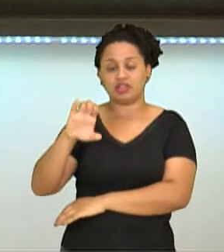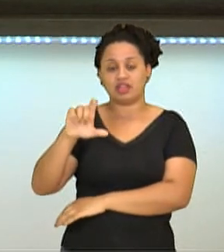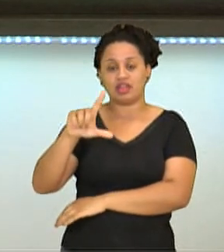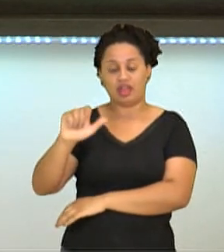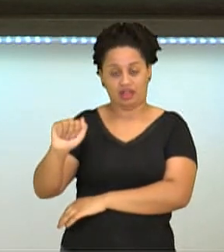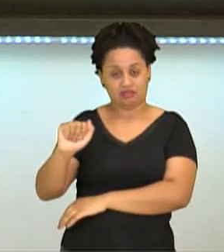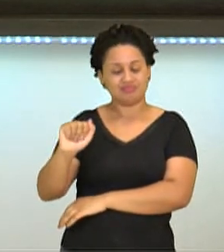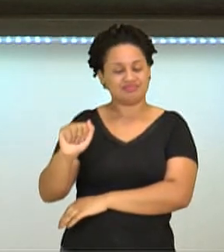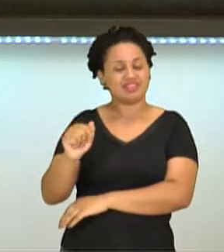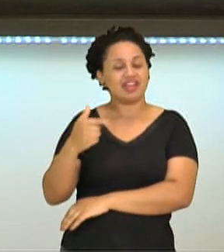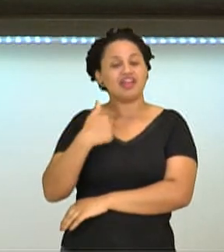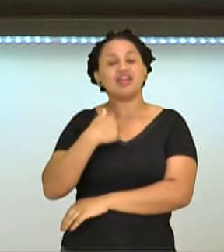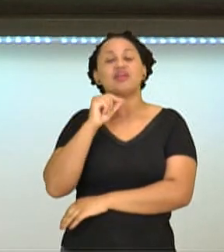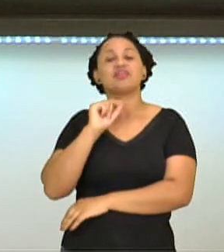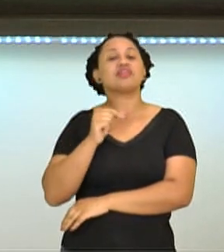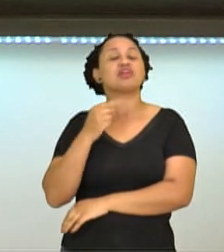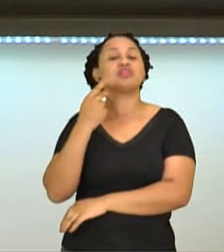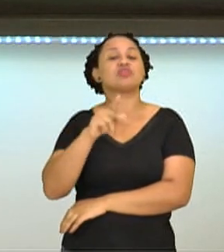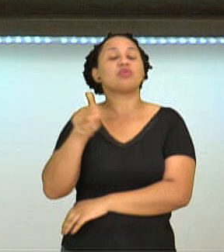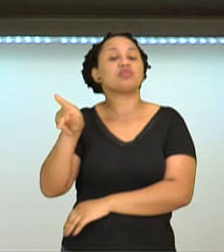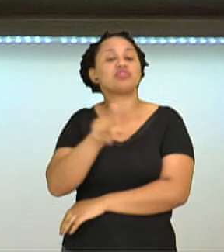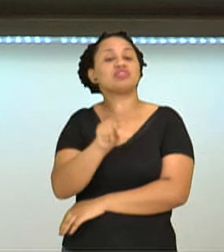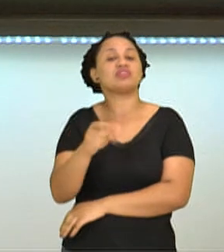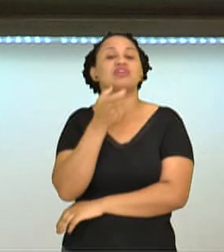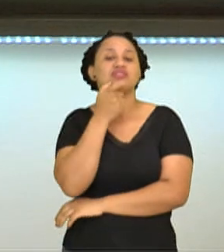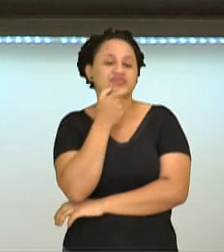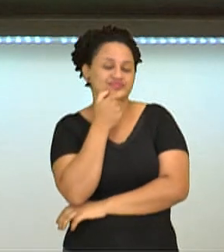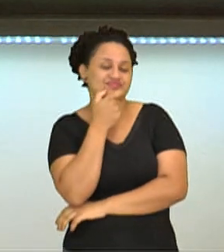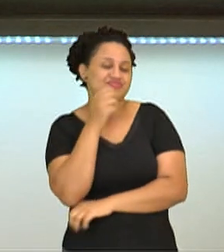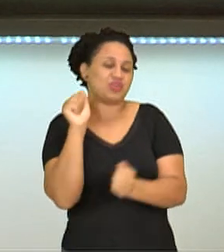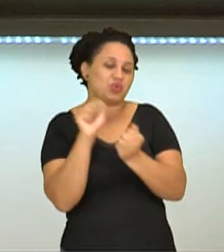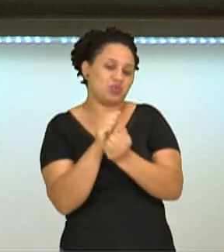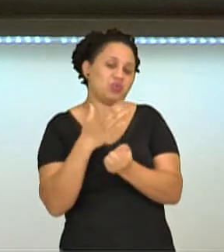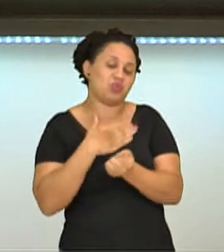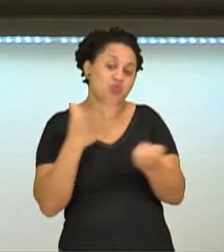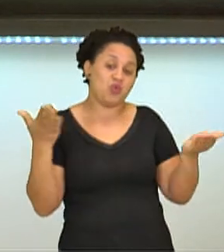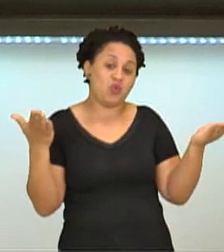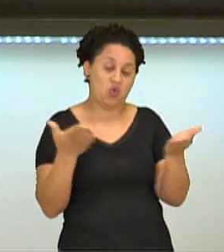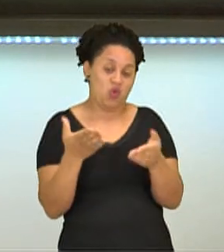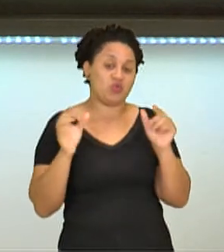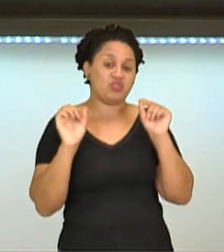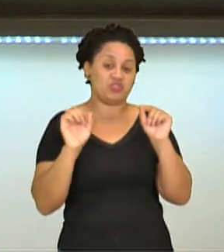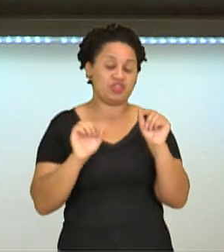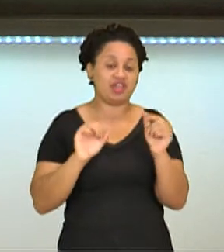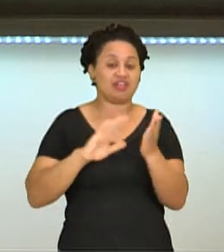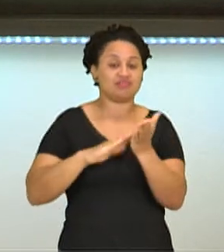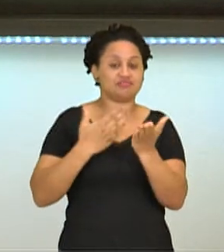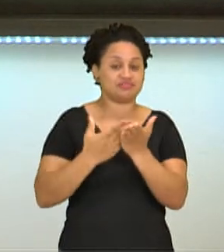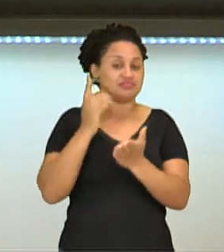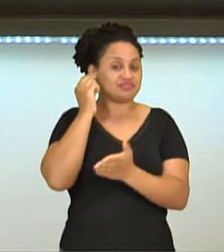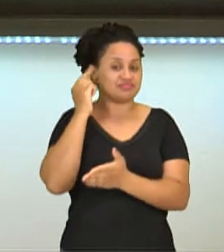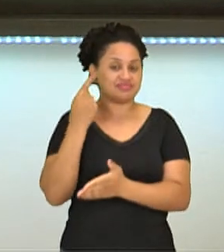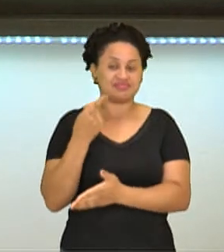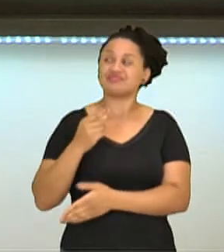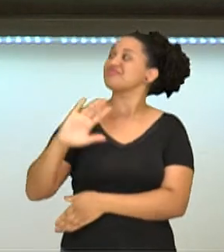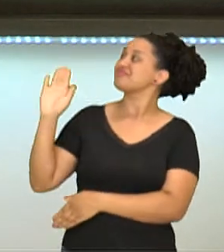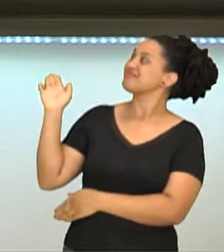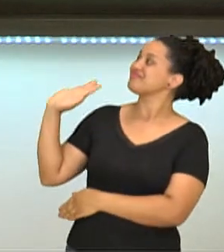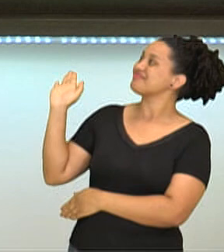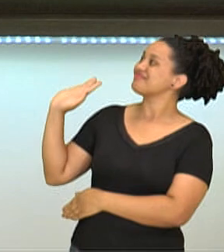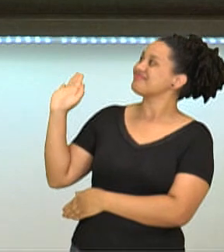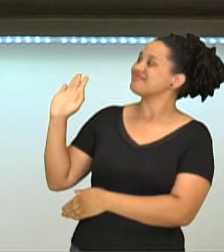sou a sua professora de inglês. E junto comigo hoje está a Jéssica. Hi,